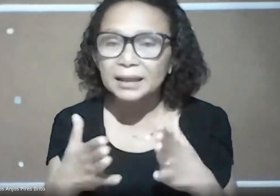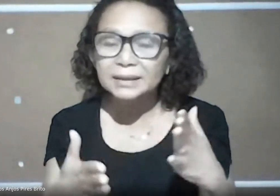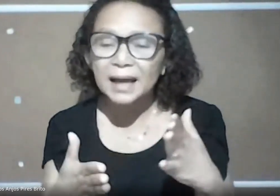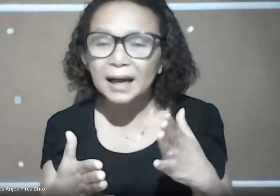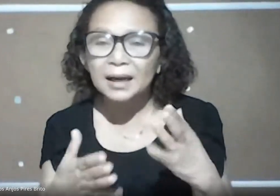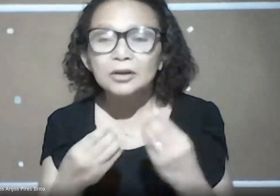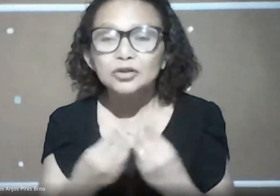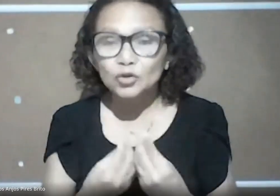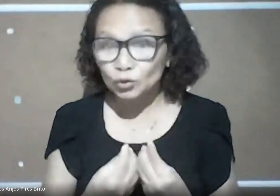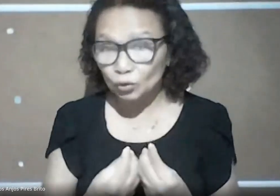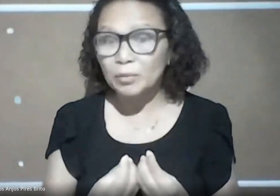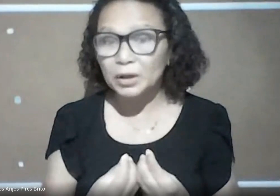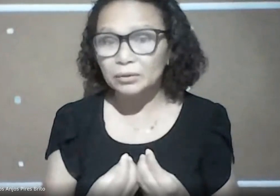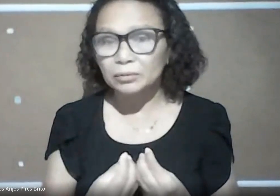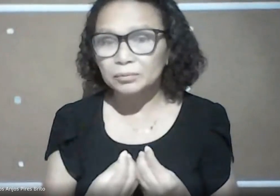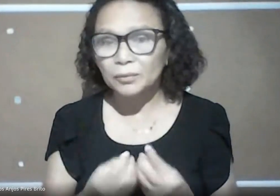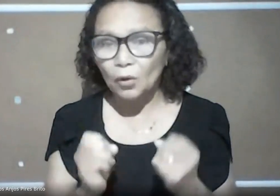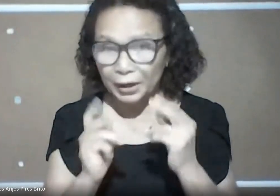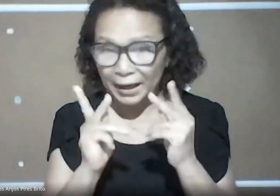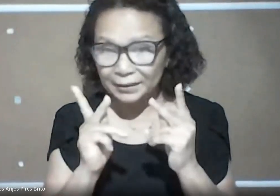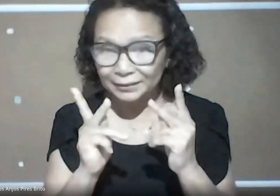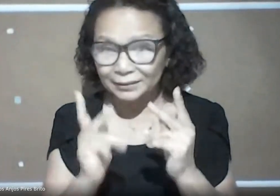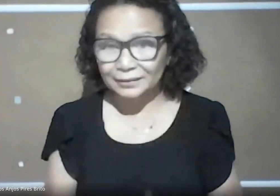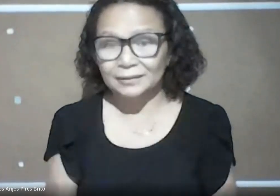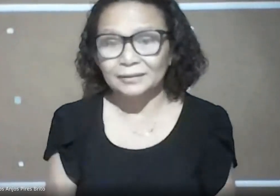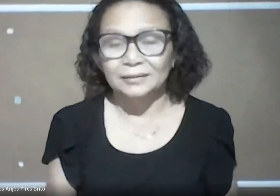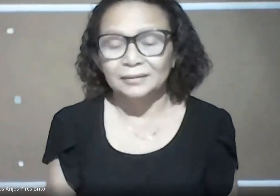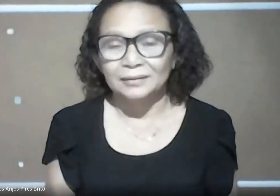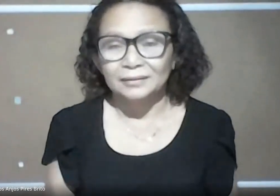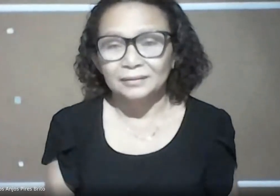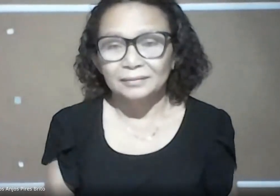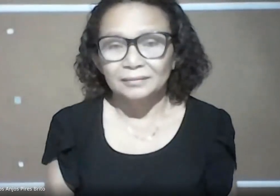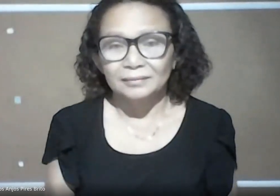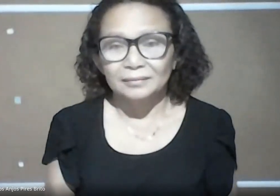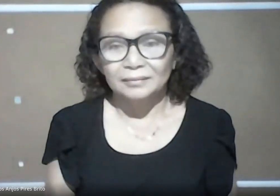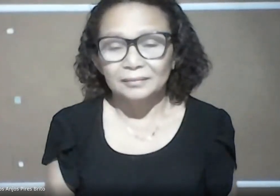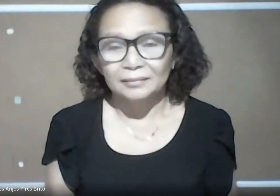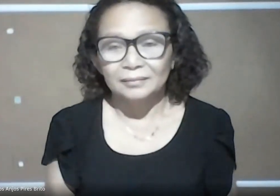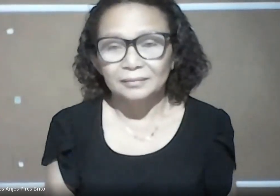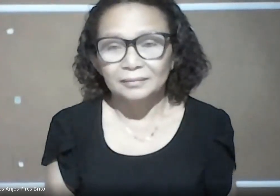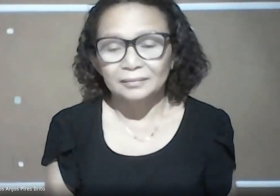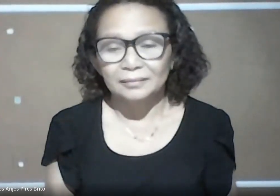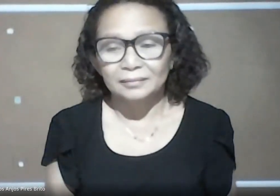para realizar junto comigo, ok?